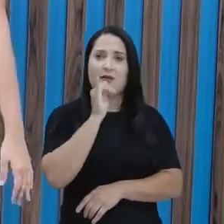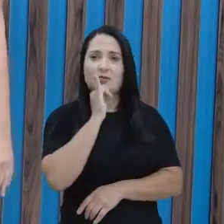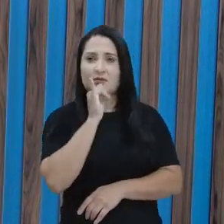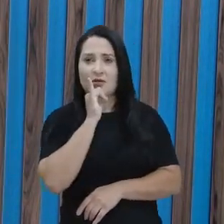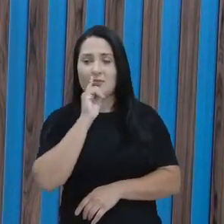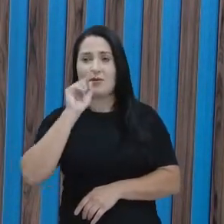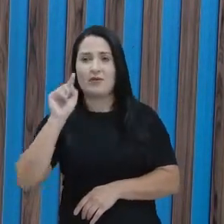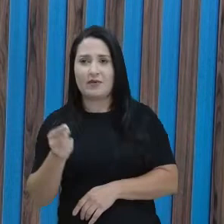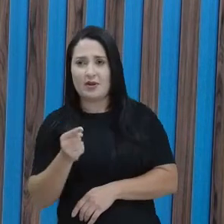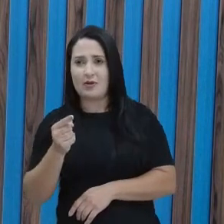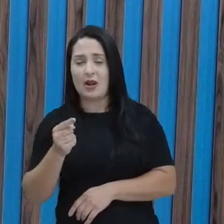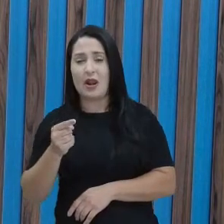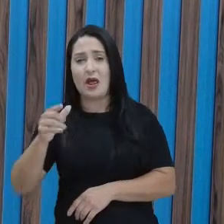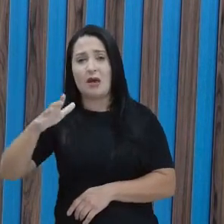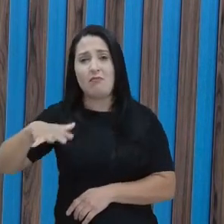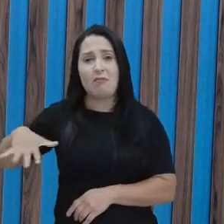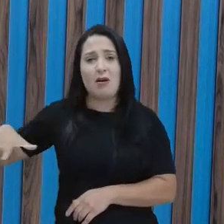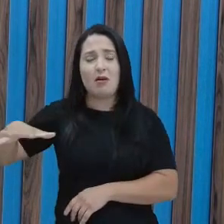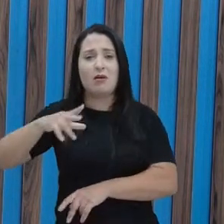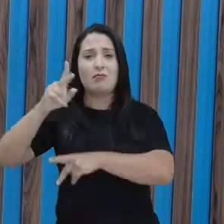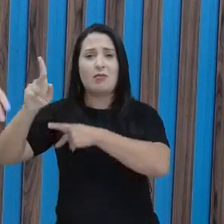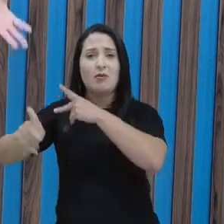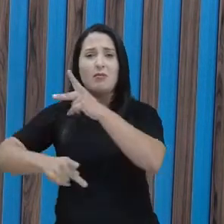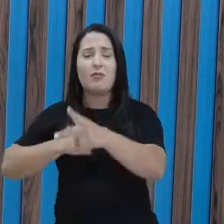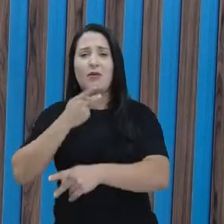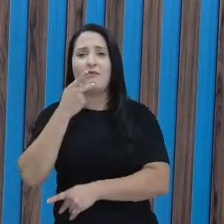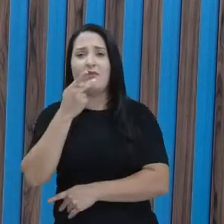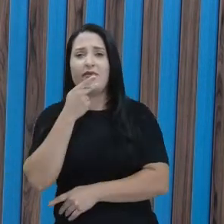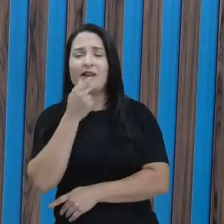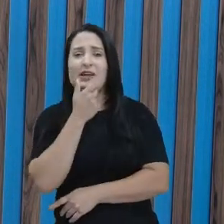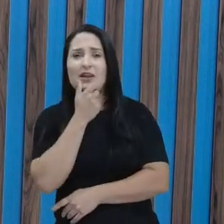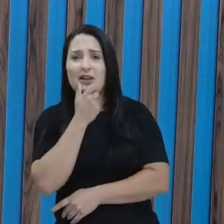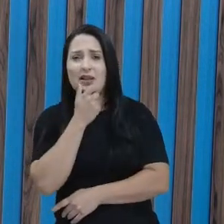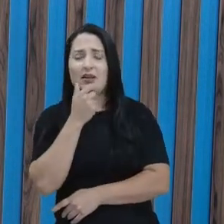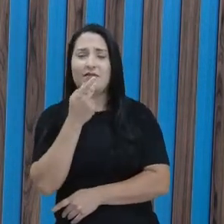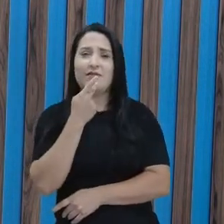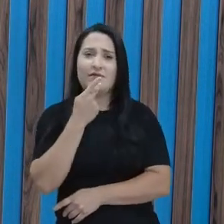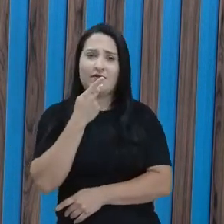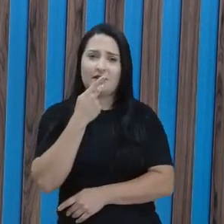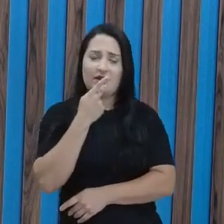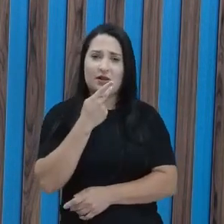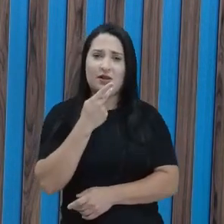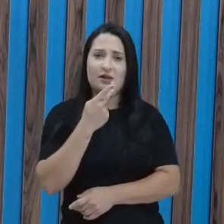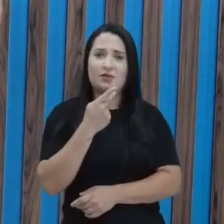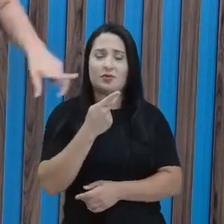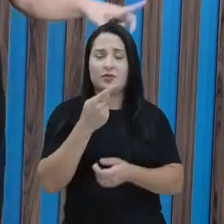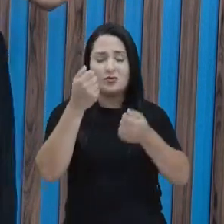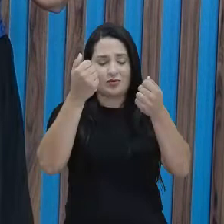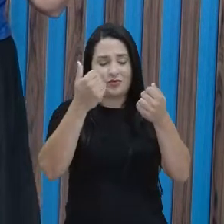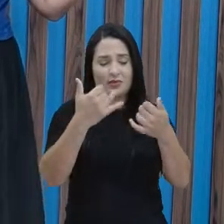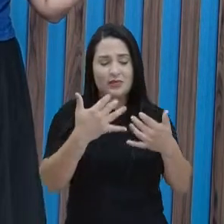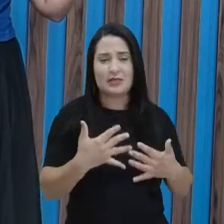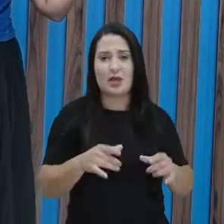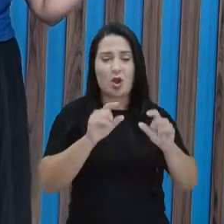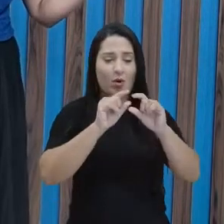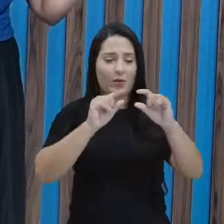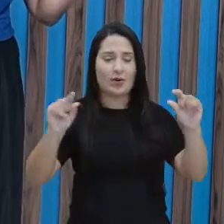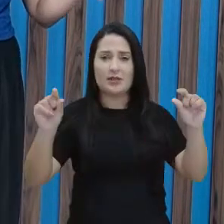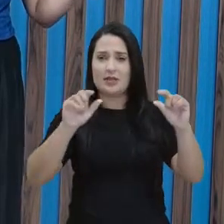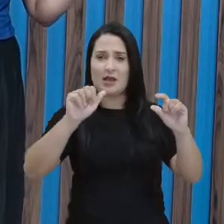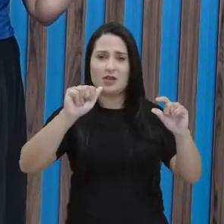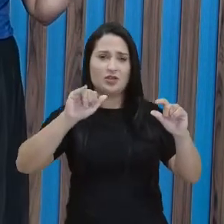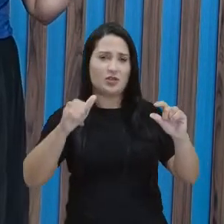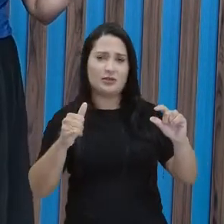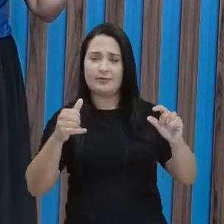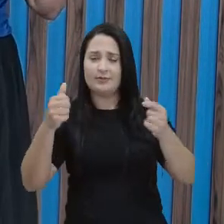da população fala inglês. Então aqui, veja, eu estou usando uma expressão explicativa e não uma oração adjetiva